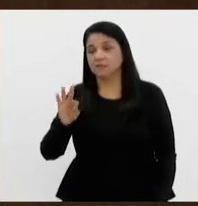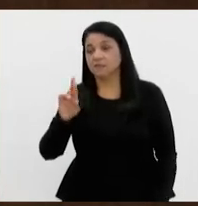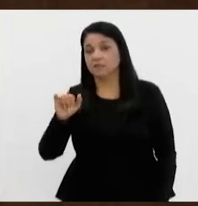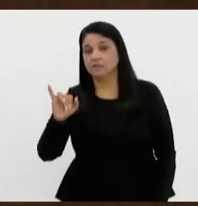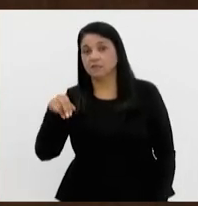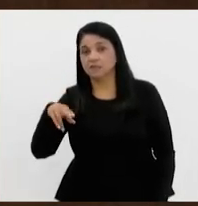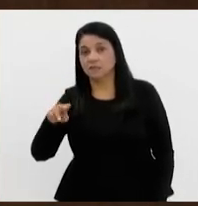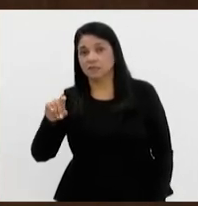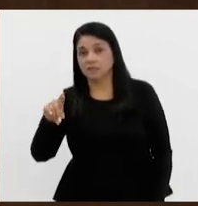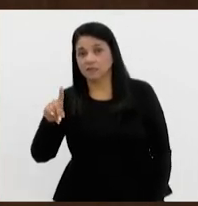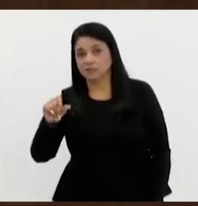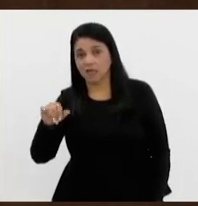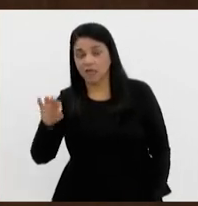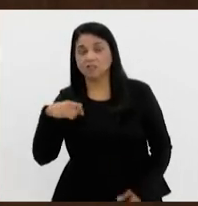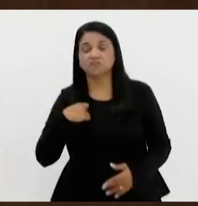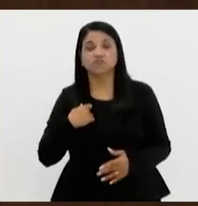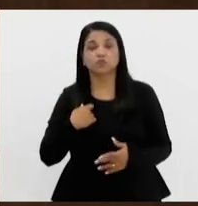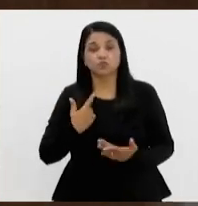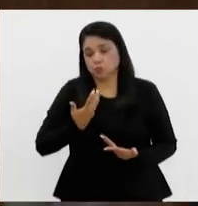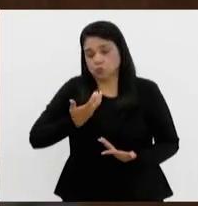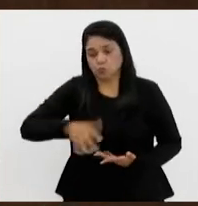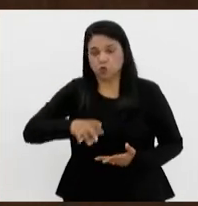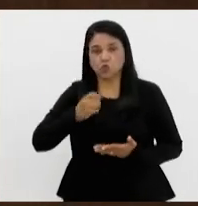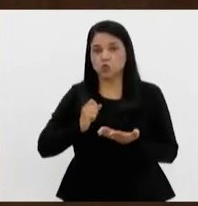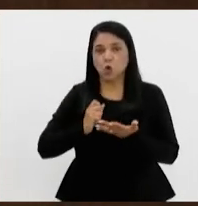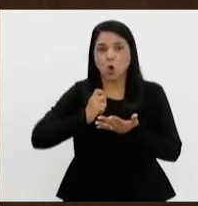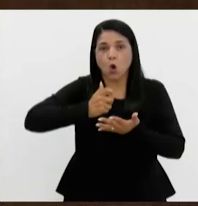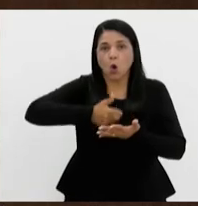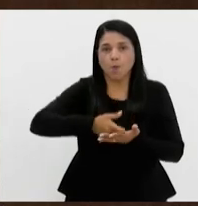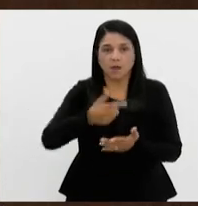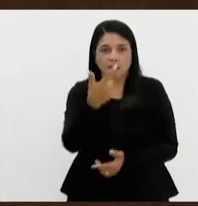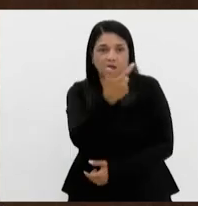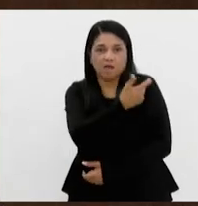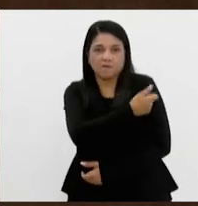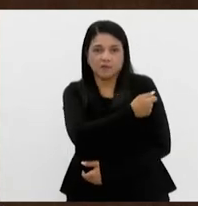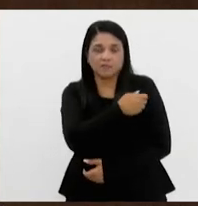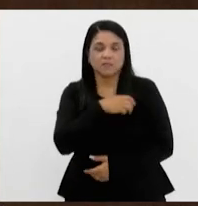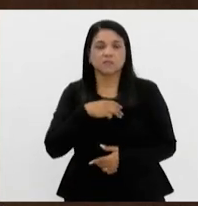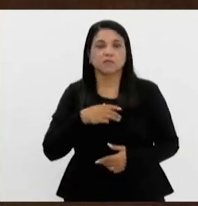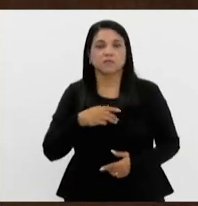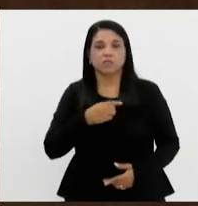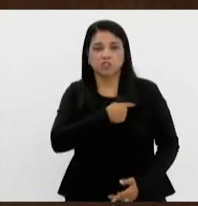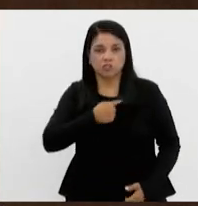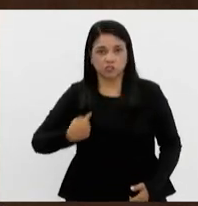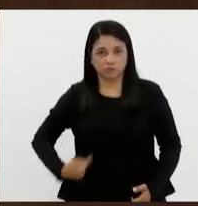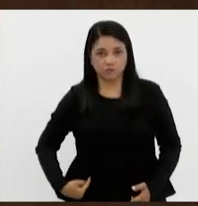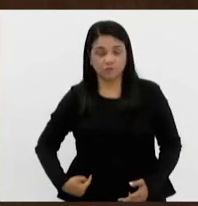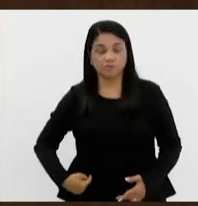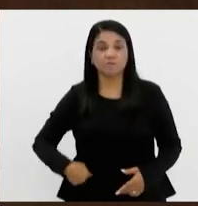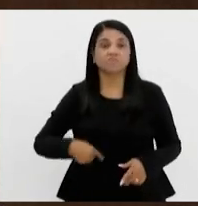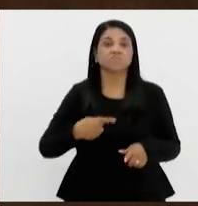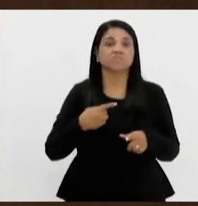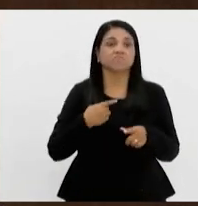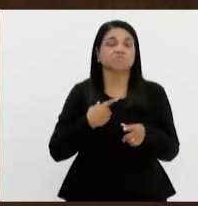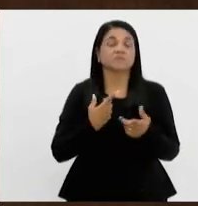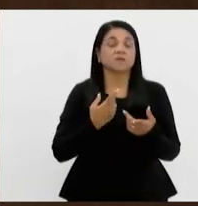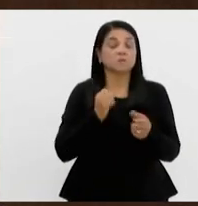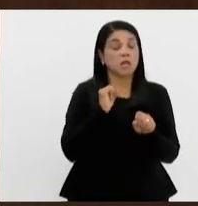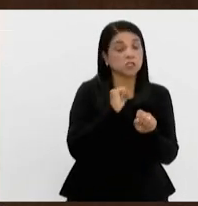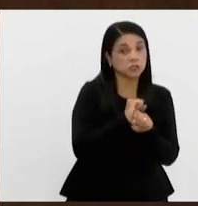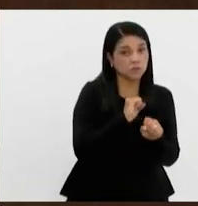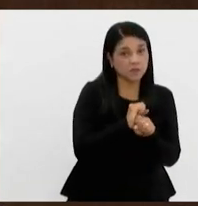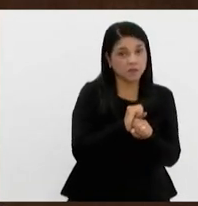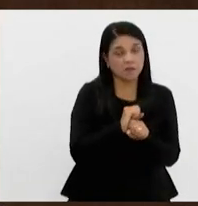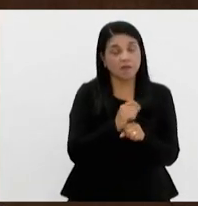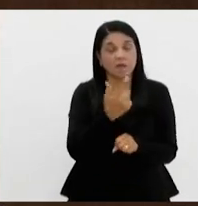passado a vacina japonesa para esperar a vacina brasileira, que estaria sendo